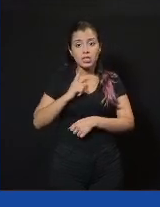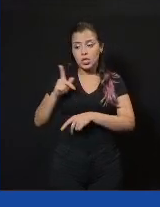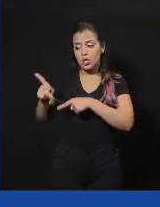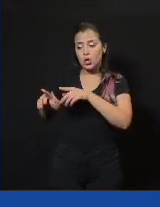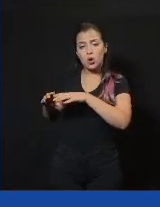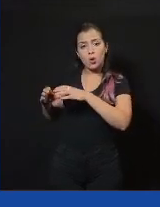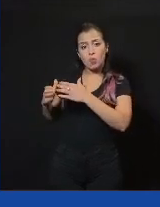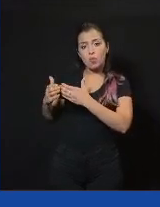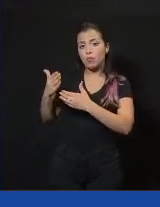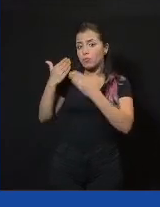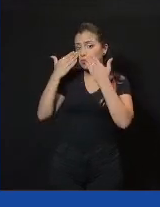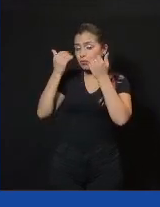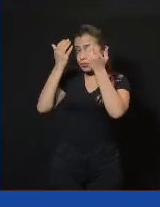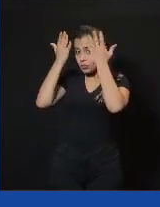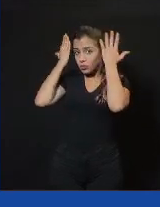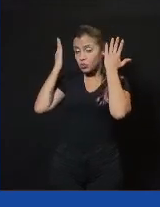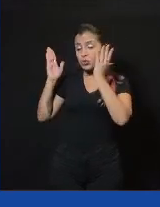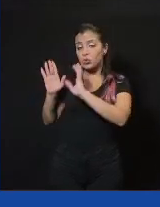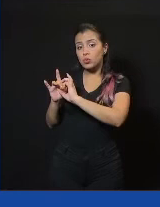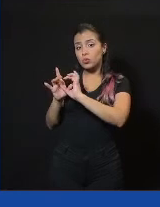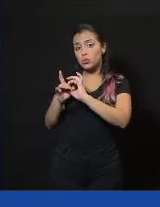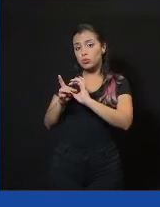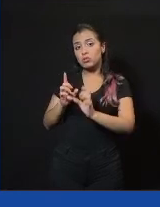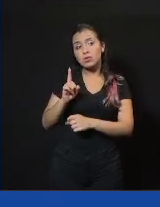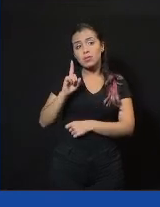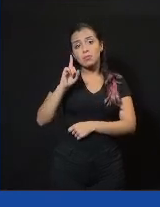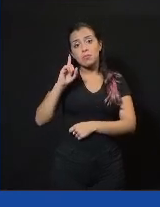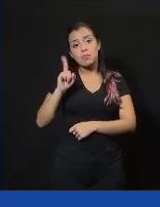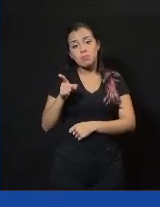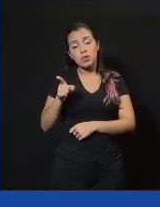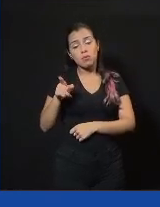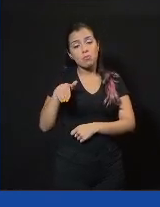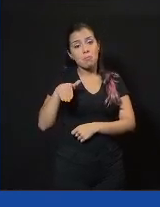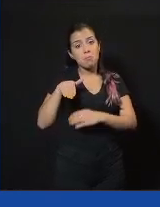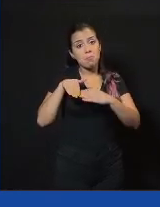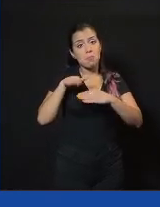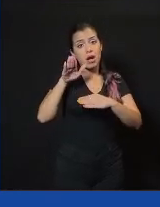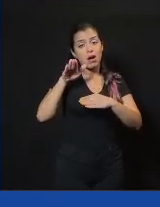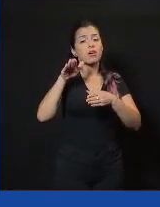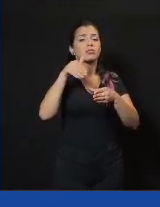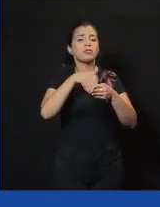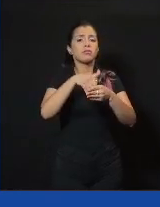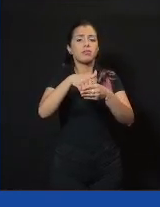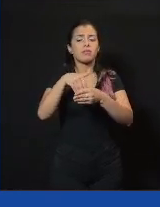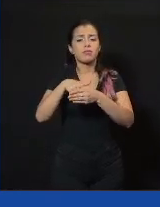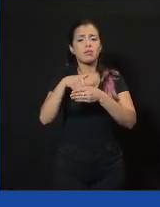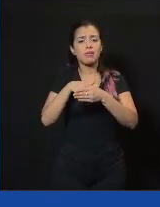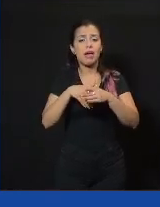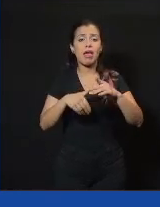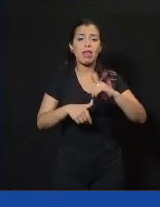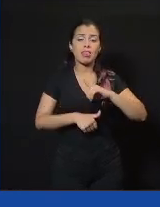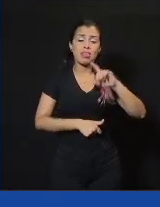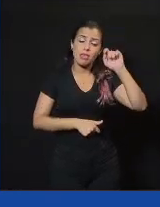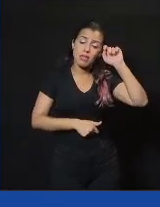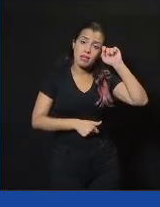mil candidaturas, existem aumento de candidaturas negras, que são mais de 20 mil, e